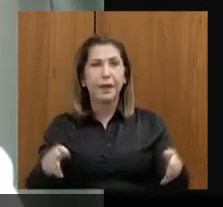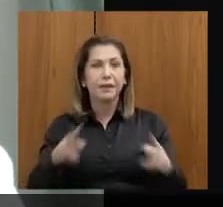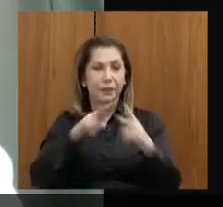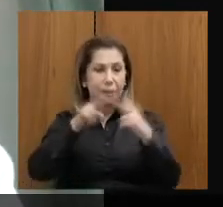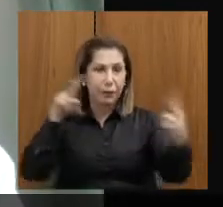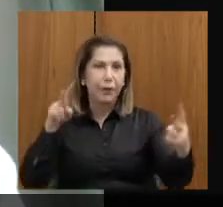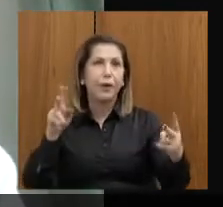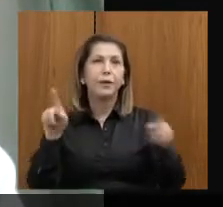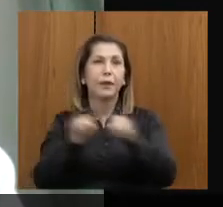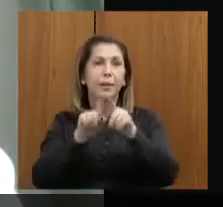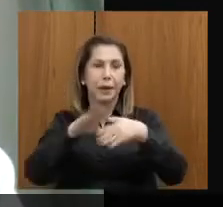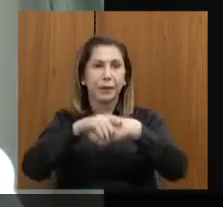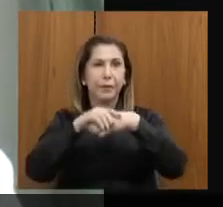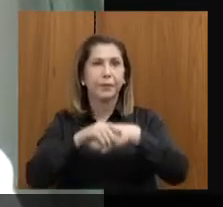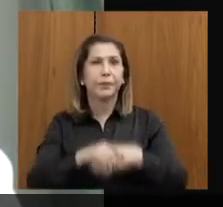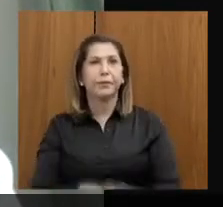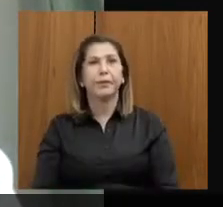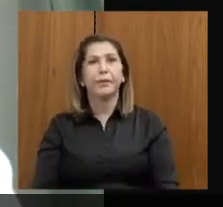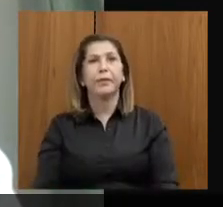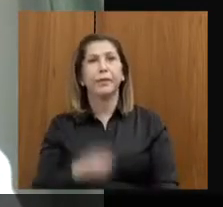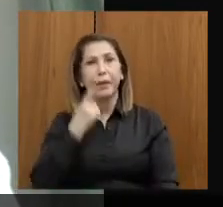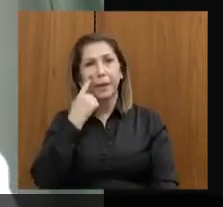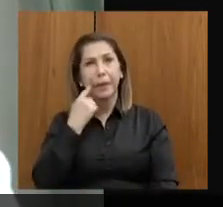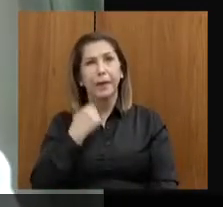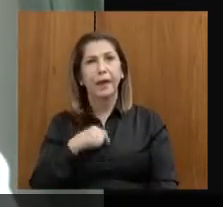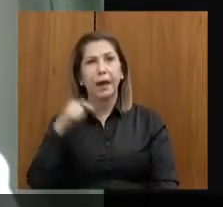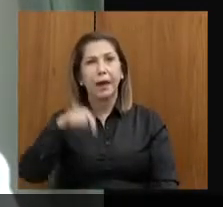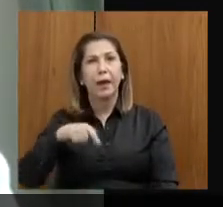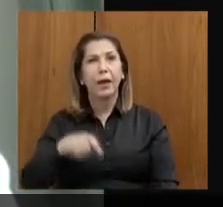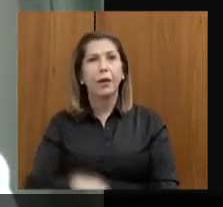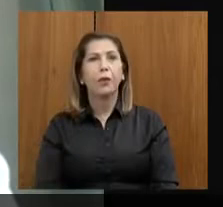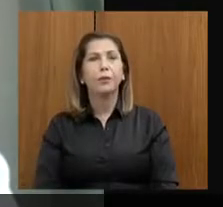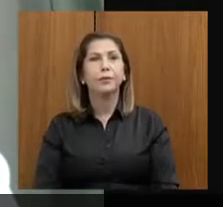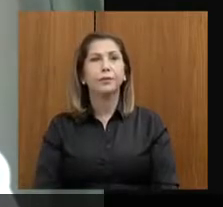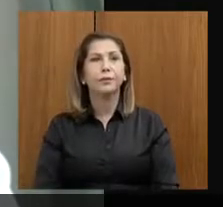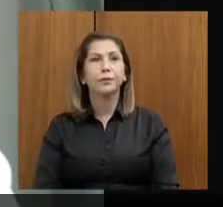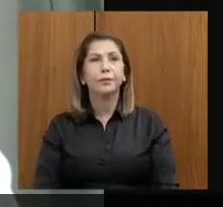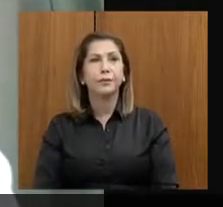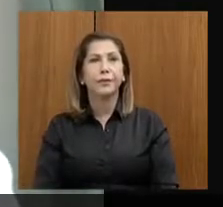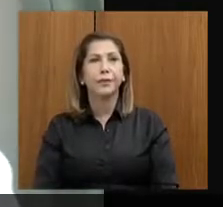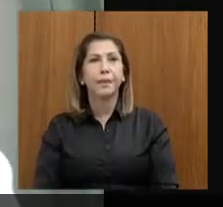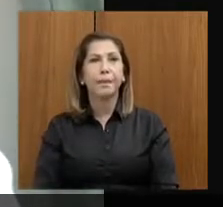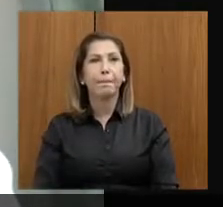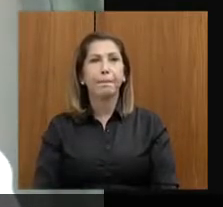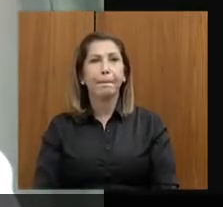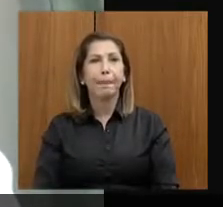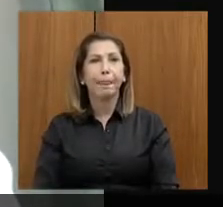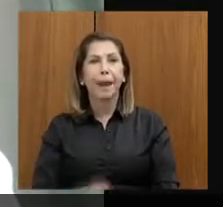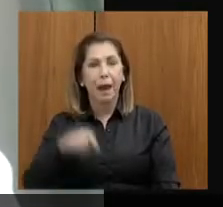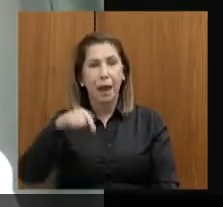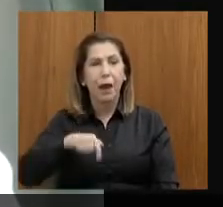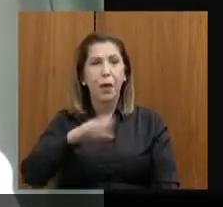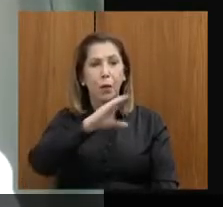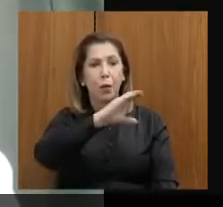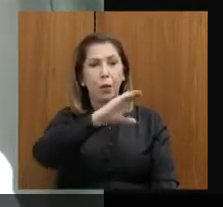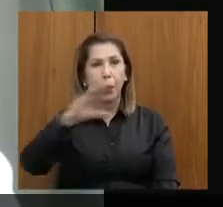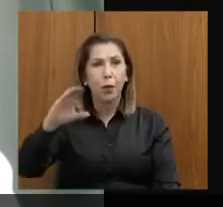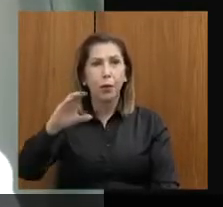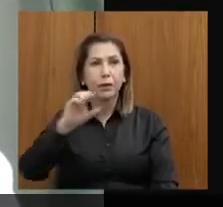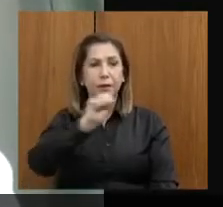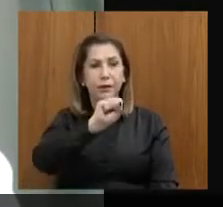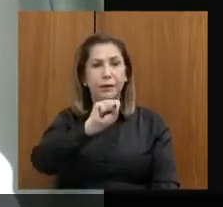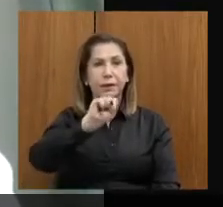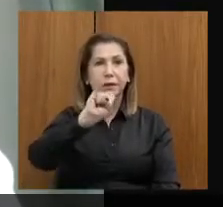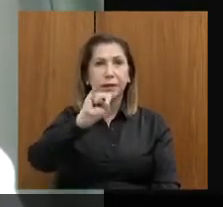não é atualmente eu sou estou coordenador da filme